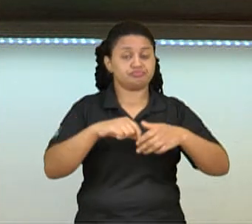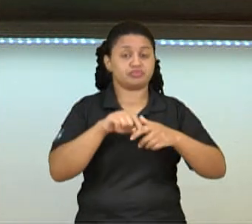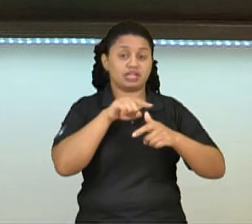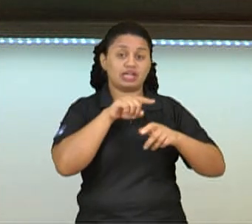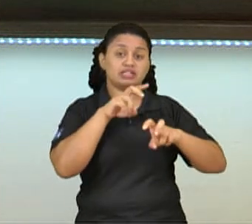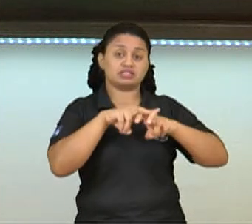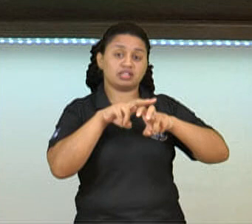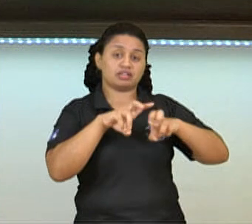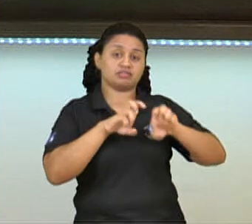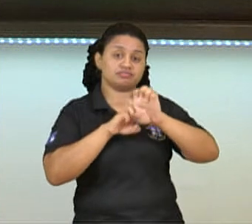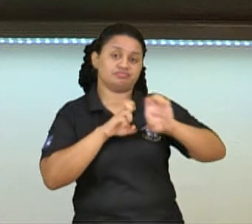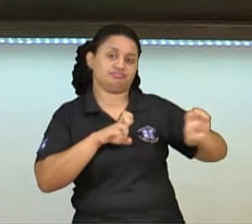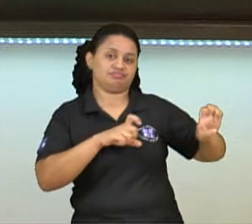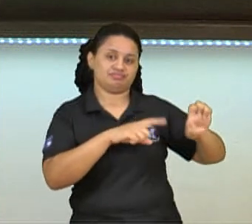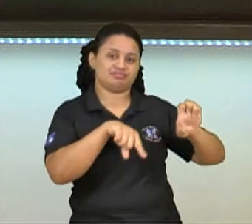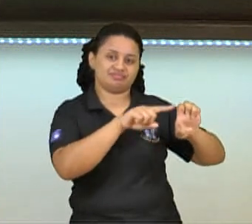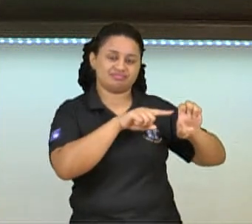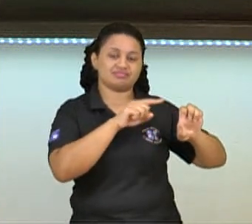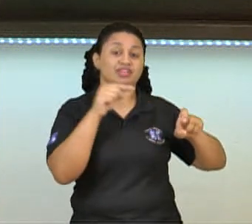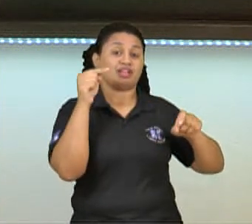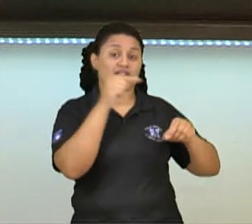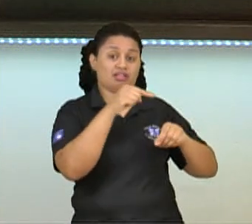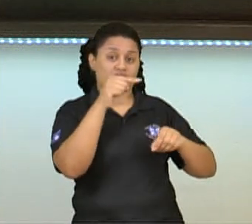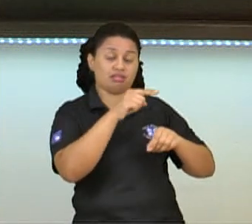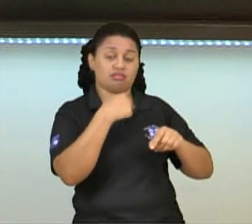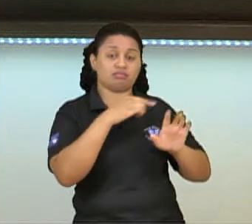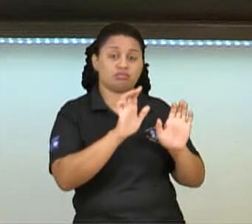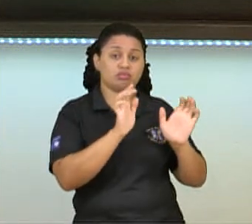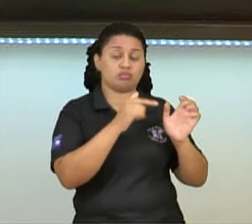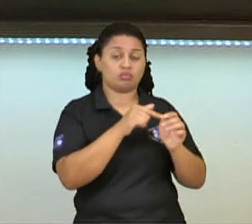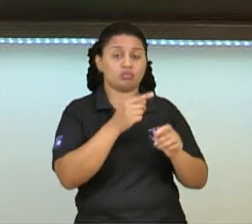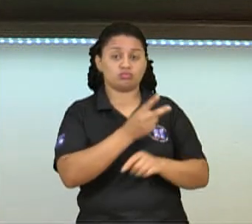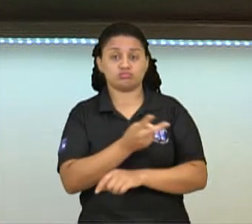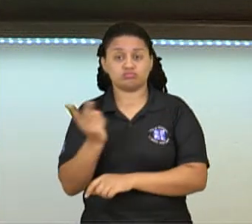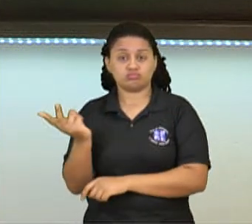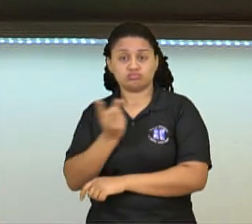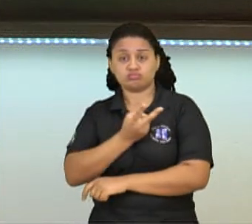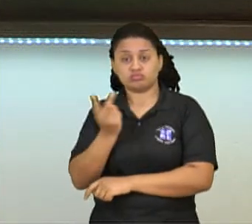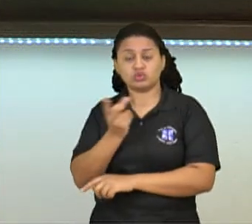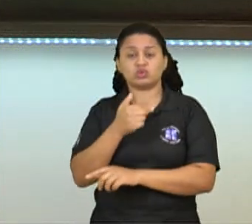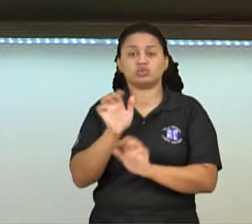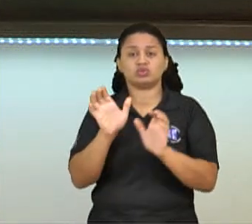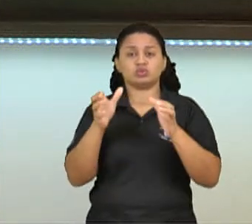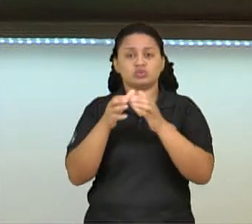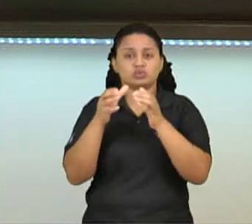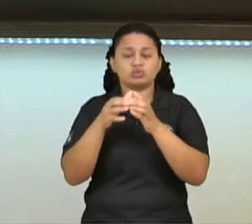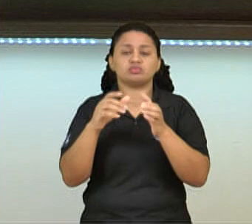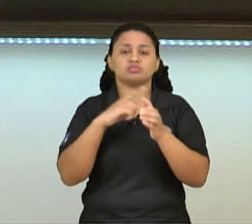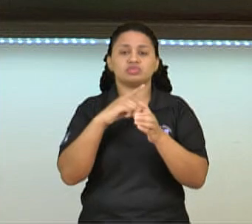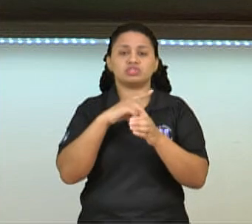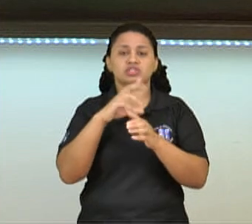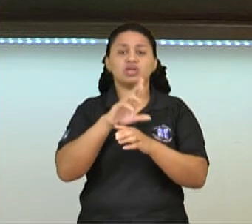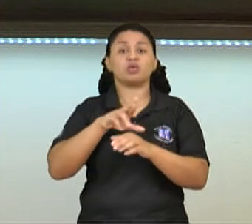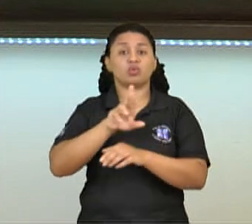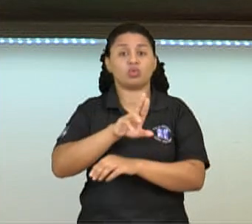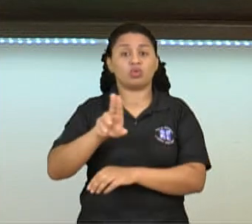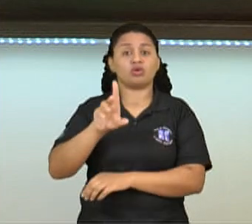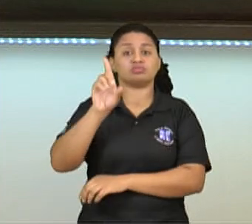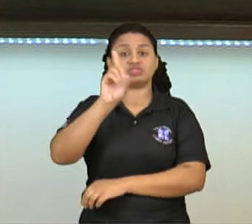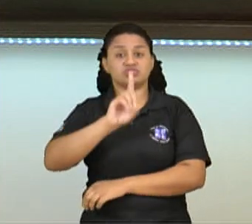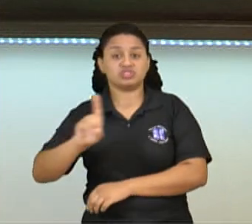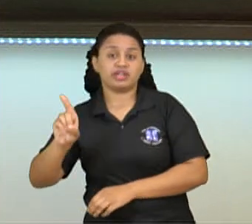à esquerda. Aliás, é dos girondinos e jacobinos que nós vamos ter um termo que utiliza direita e esquerda para